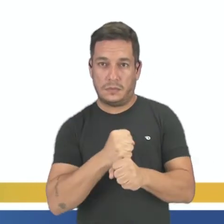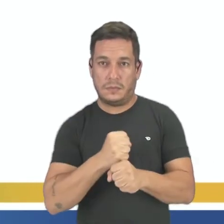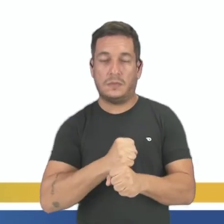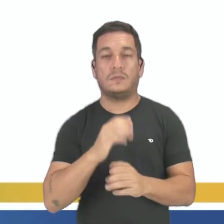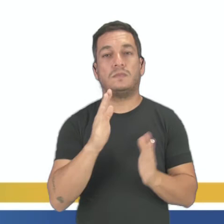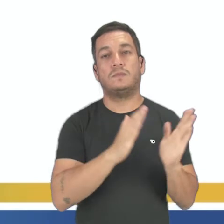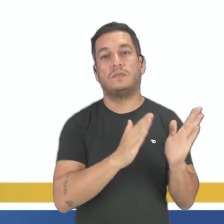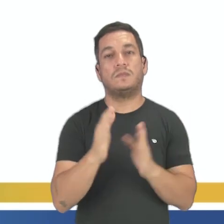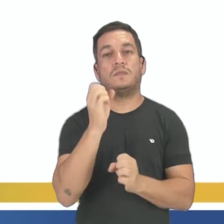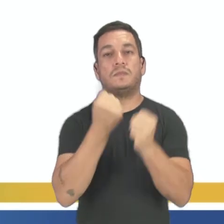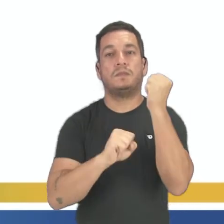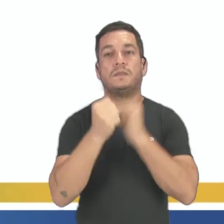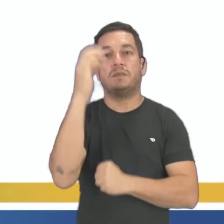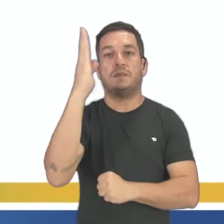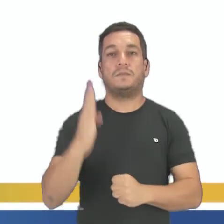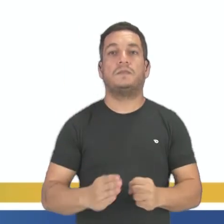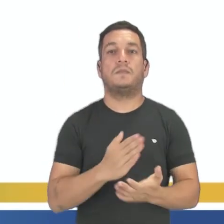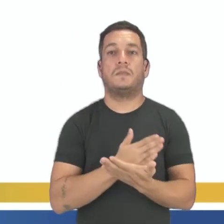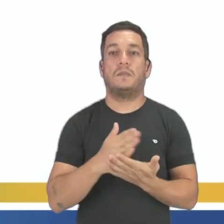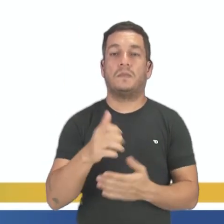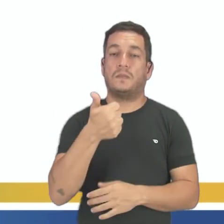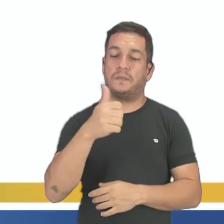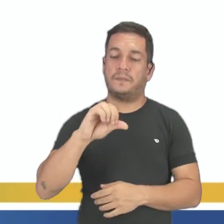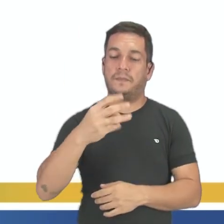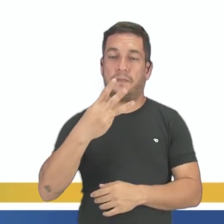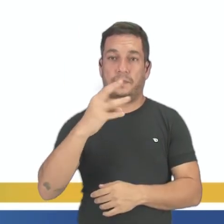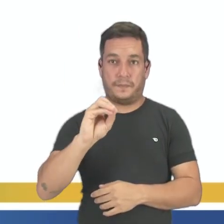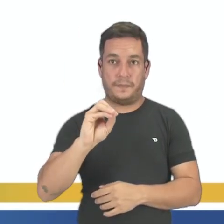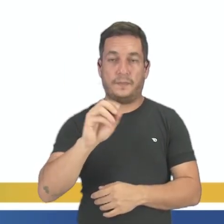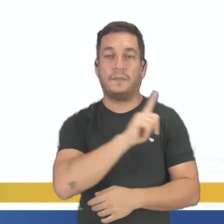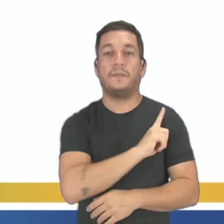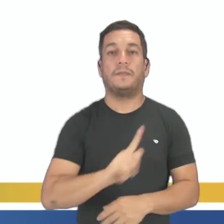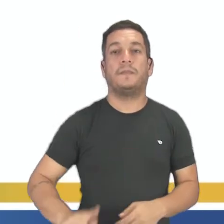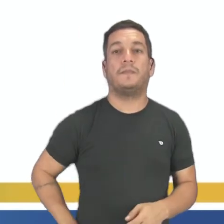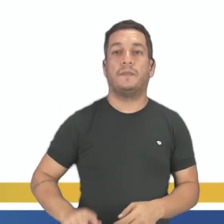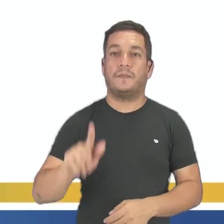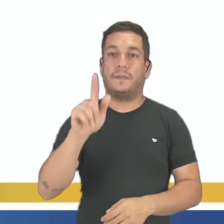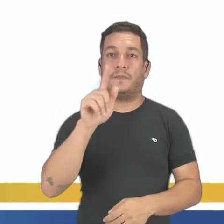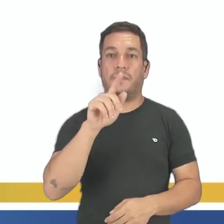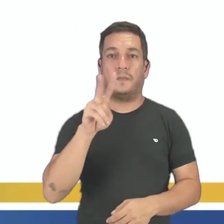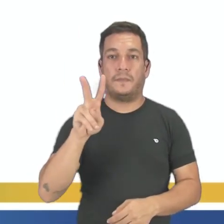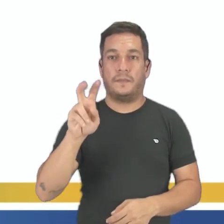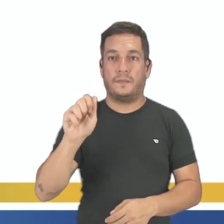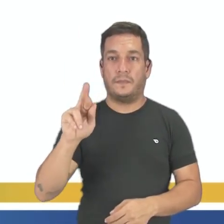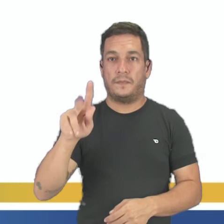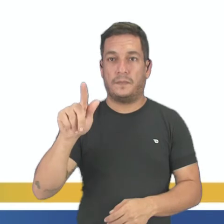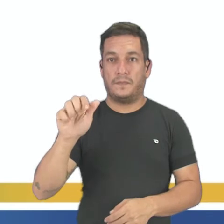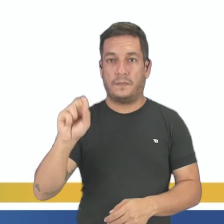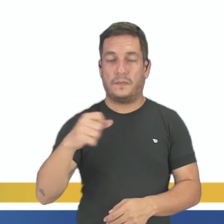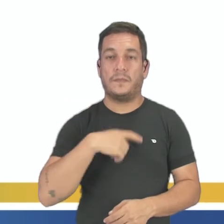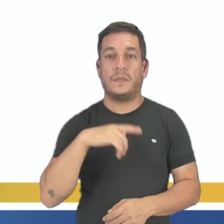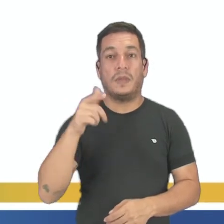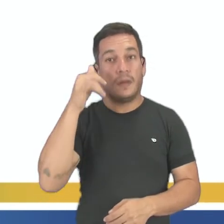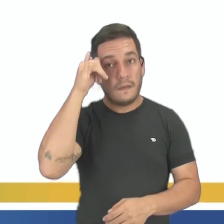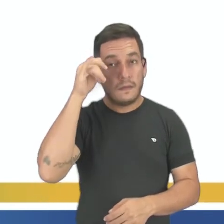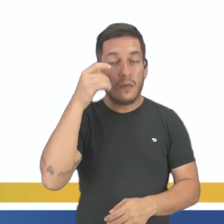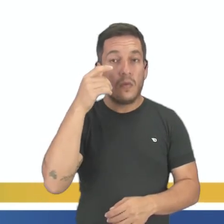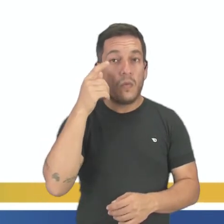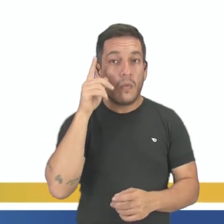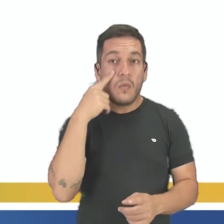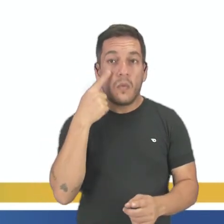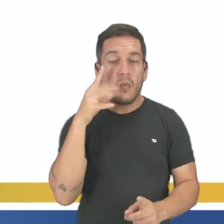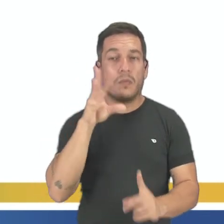do Brasil iniciou-se na década de 1930 pelo governo de Getúlio Vargas, visando diminuir a dependência